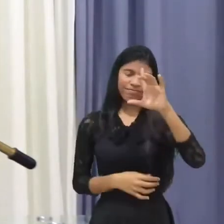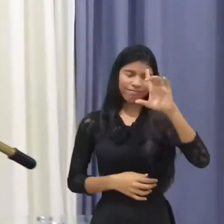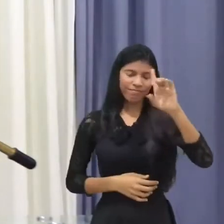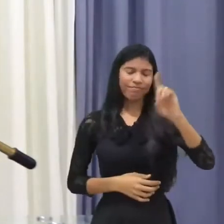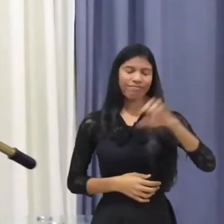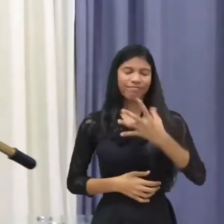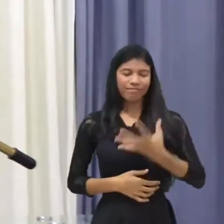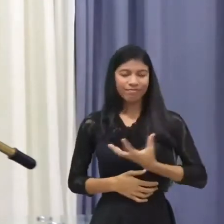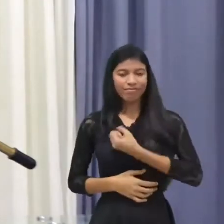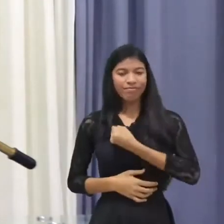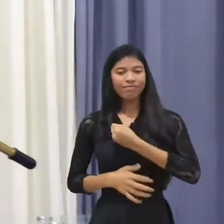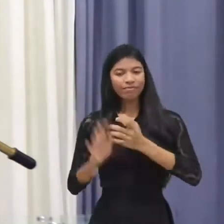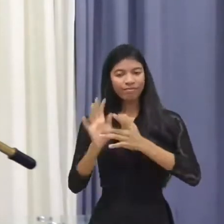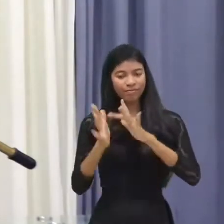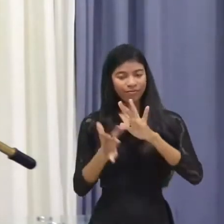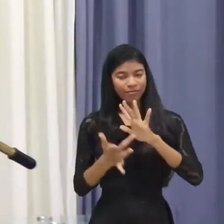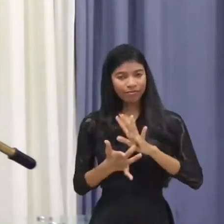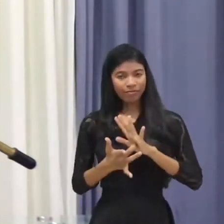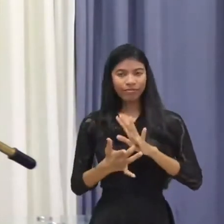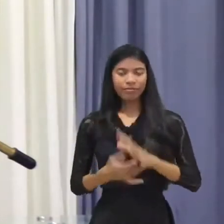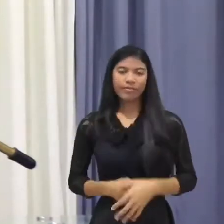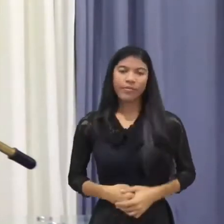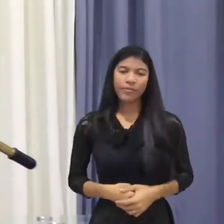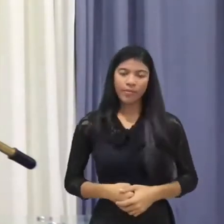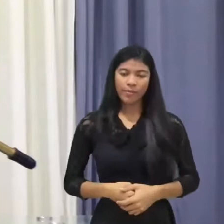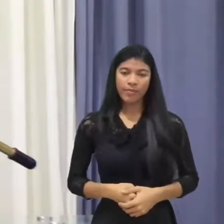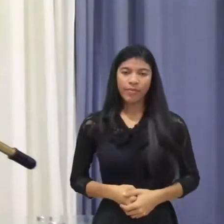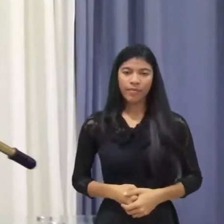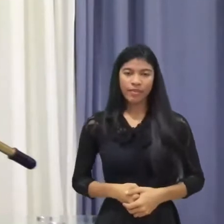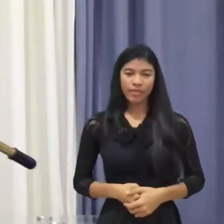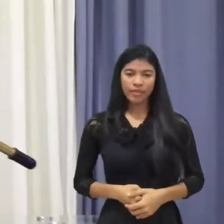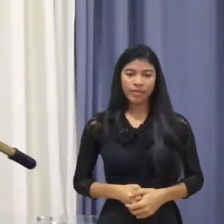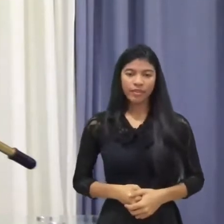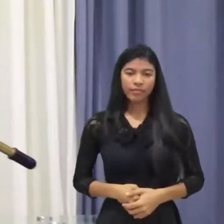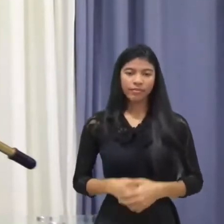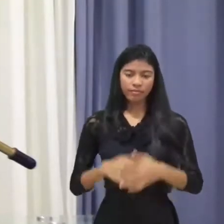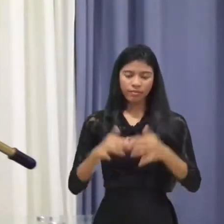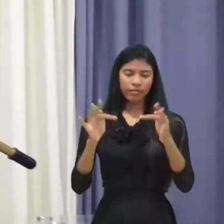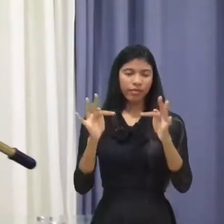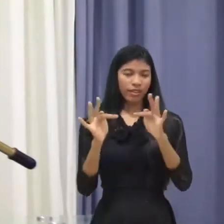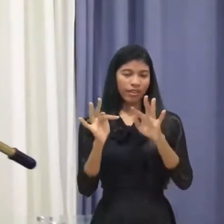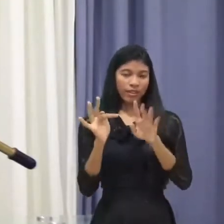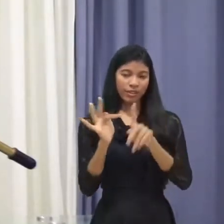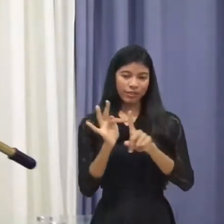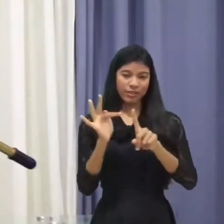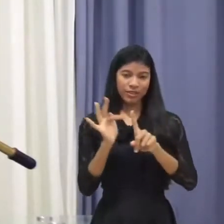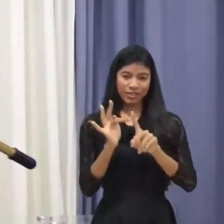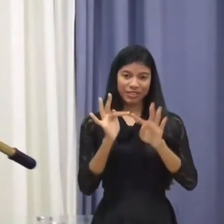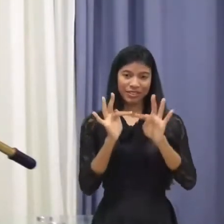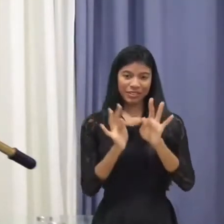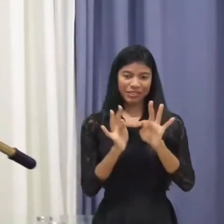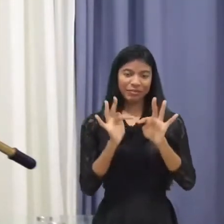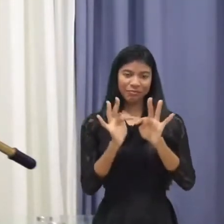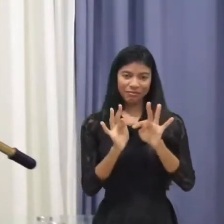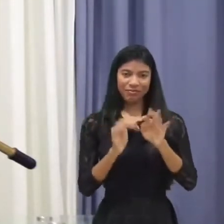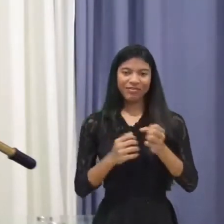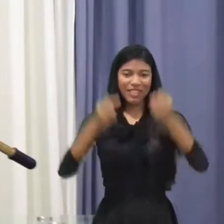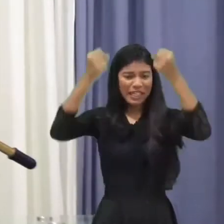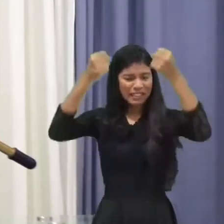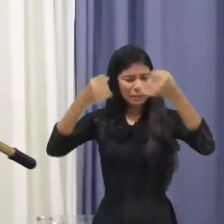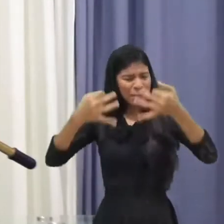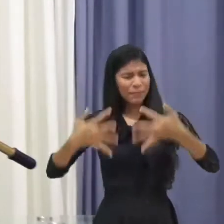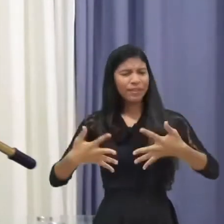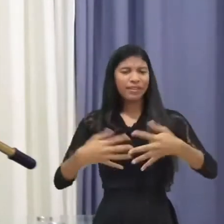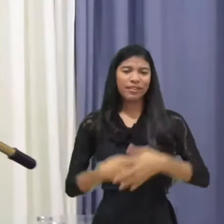Jesus Cristo. Tiago, capítulo 5, verso 7, daí em diante vai dizer: sede, pois, irmãos,